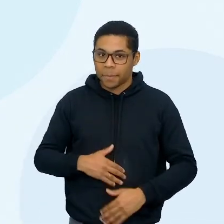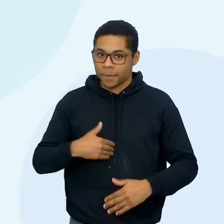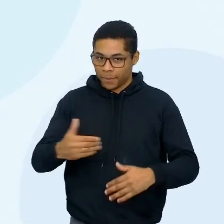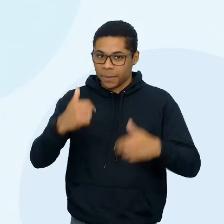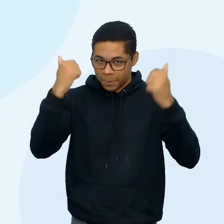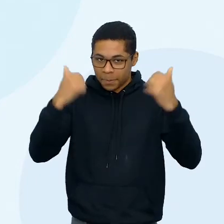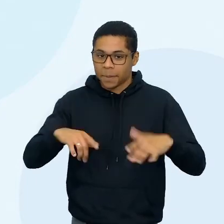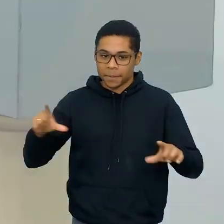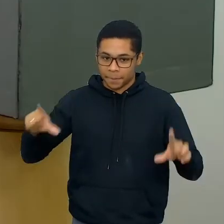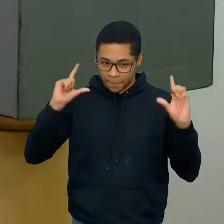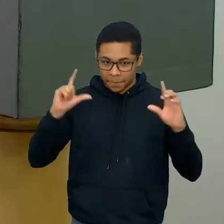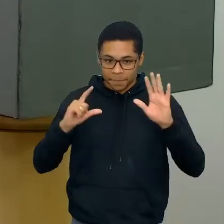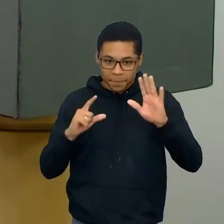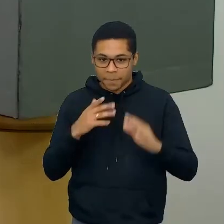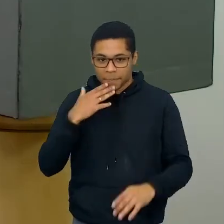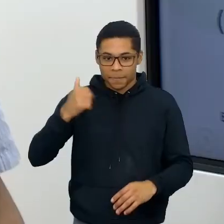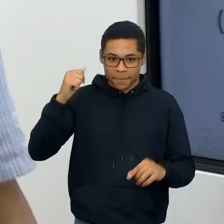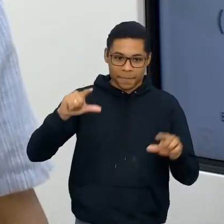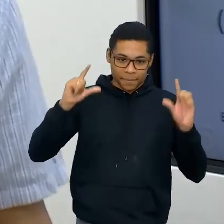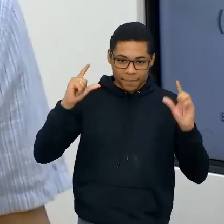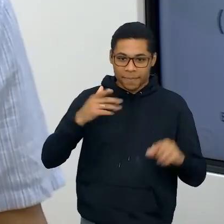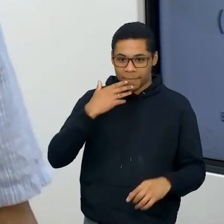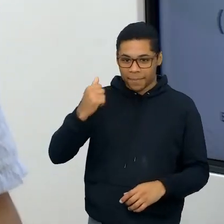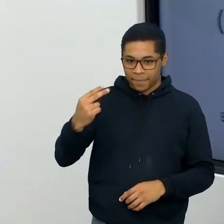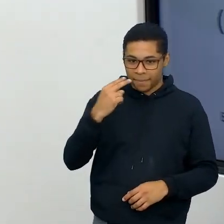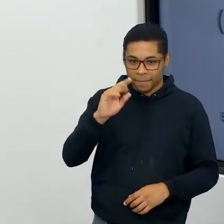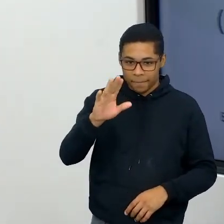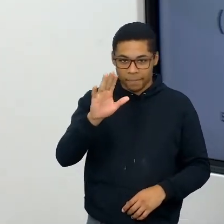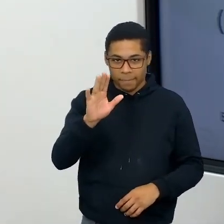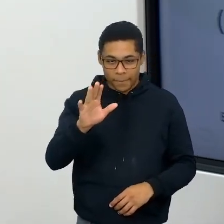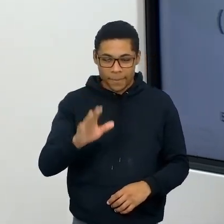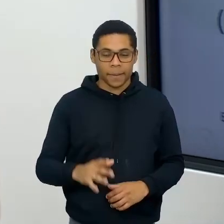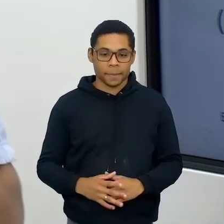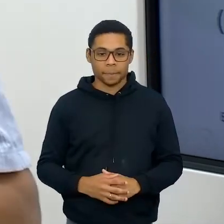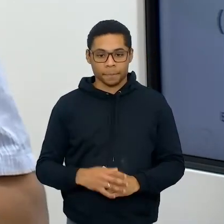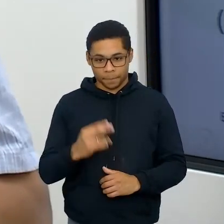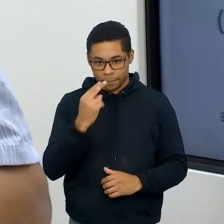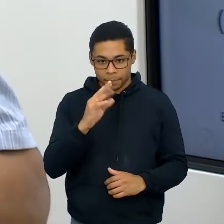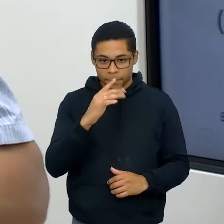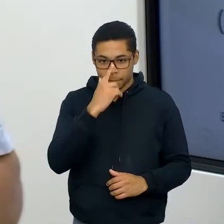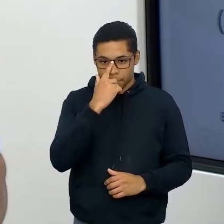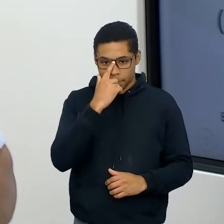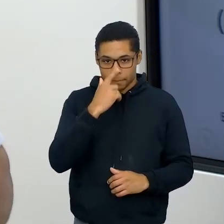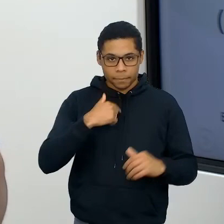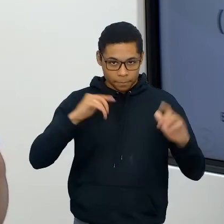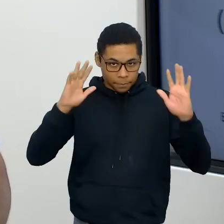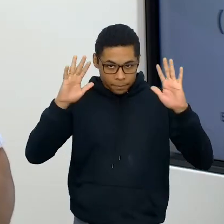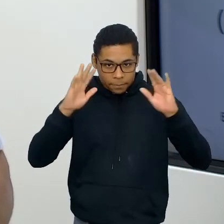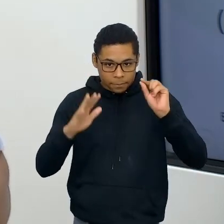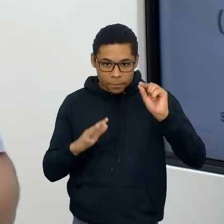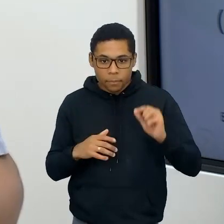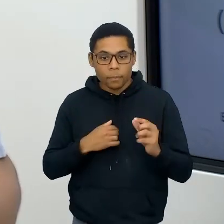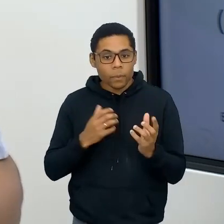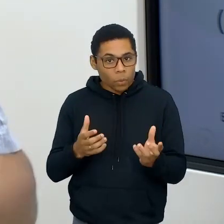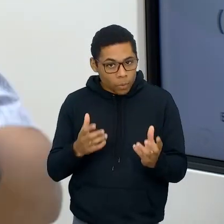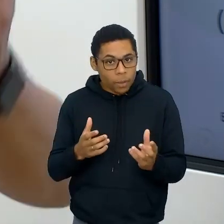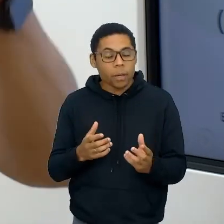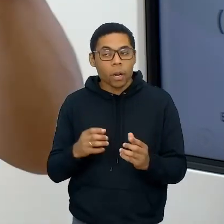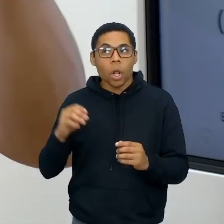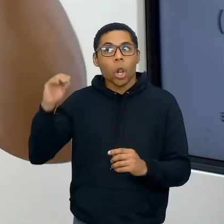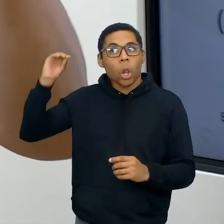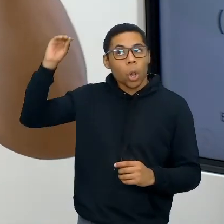explicar. Volta aqui para mim, é melhor eu voltar para essa daqui. Olha só, calma. Veja só, eu pensei no seguinte, o que eu quero fazer com a